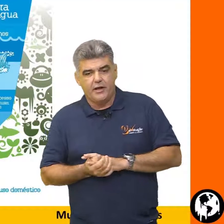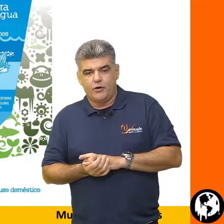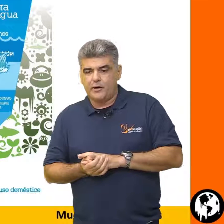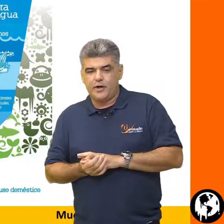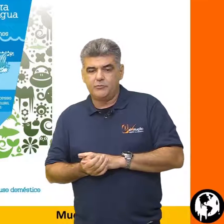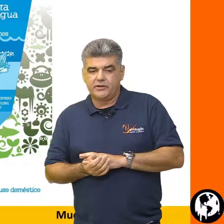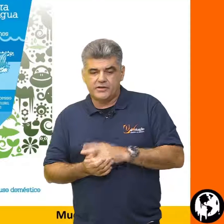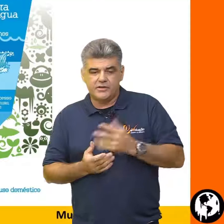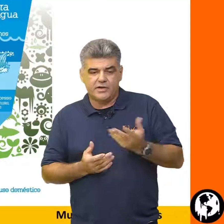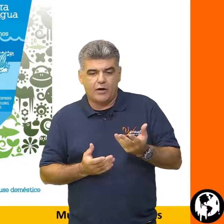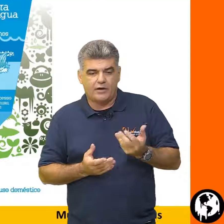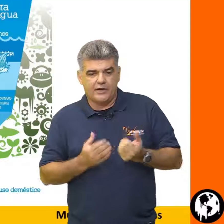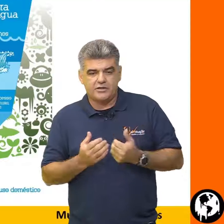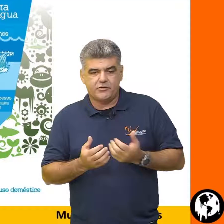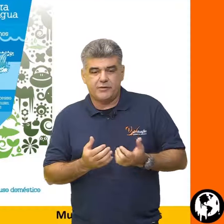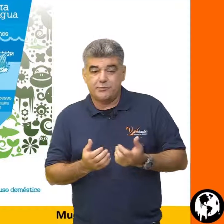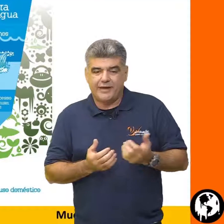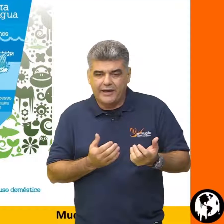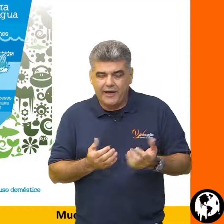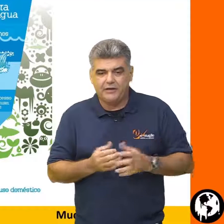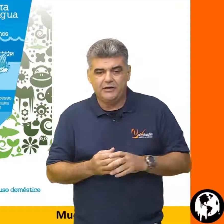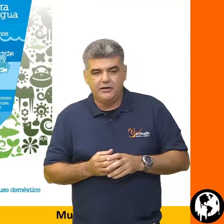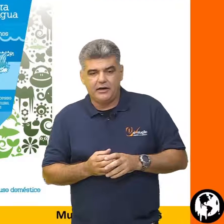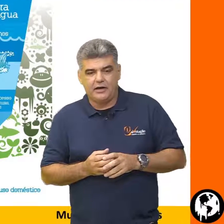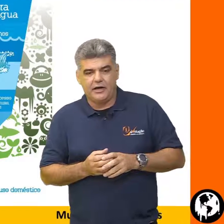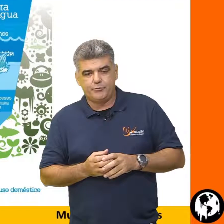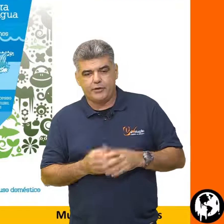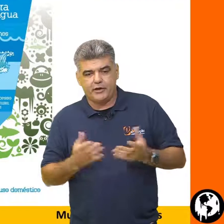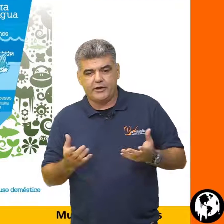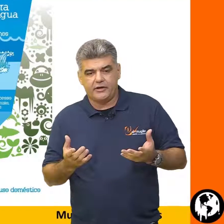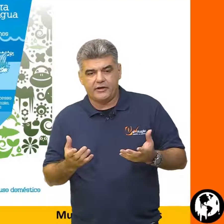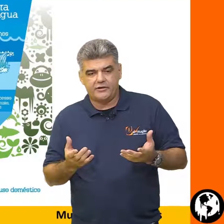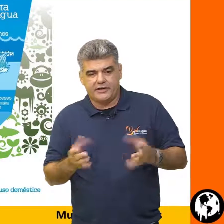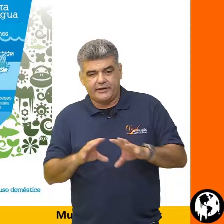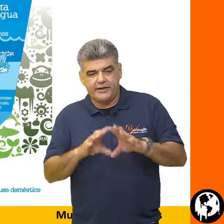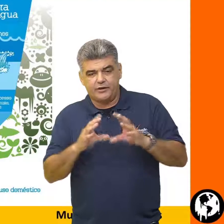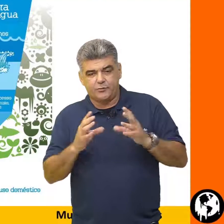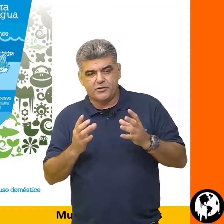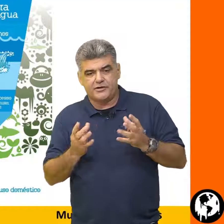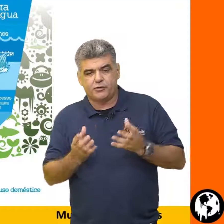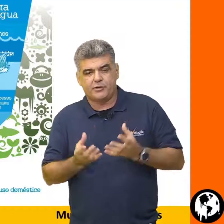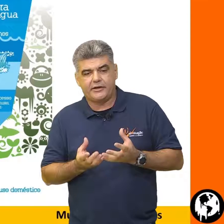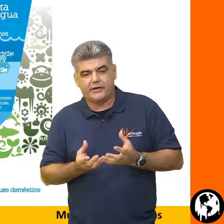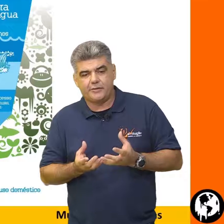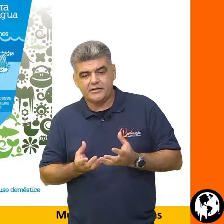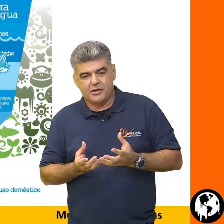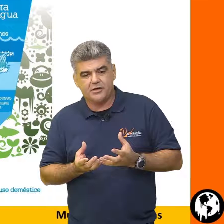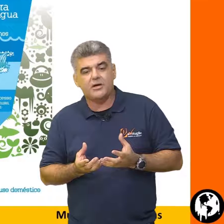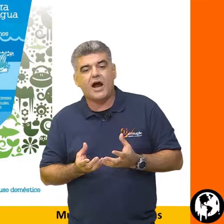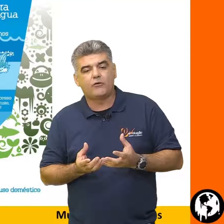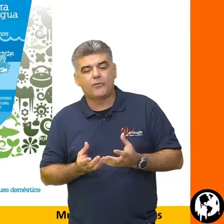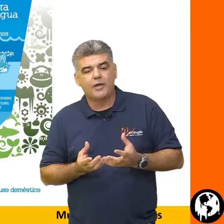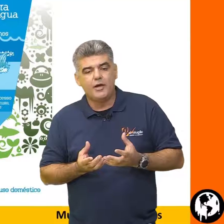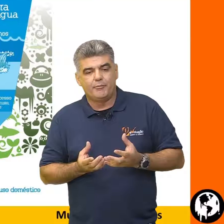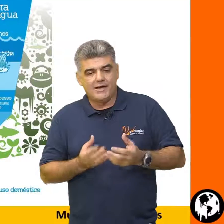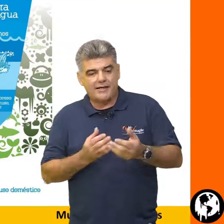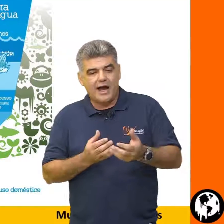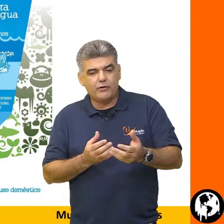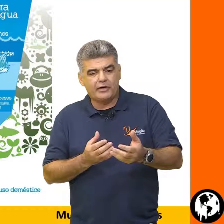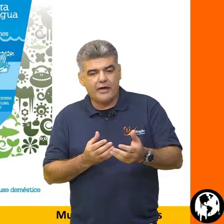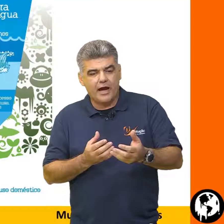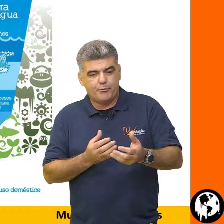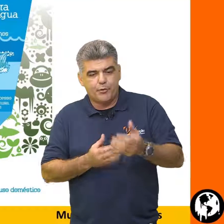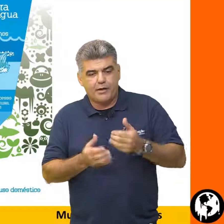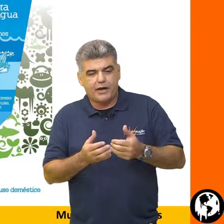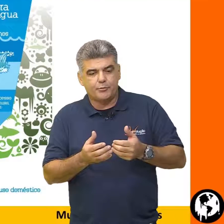tem uma abundância de água relativamente pequena, porque 75% do planeta basicamente é água. Mas a